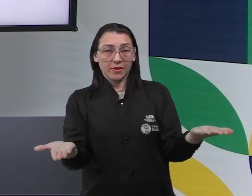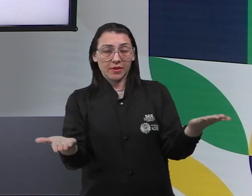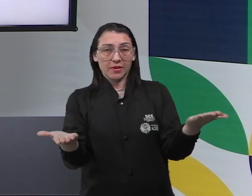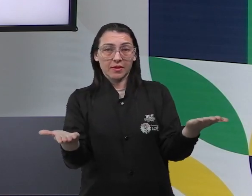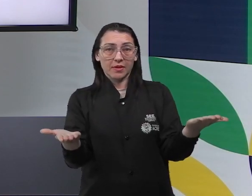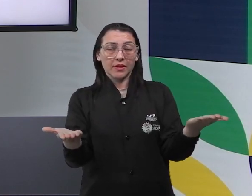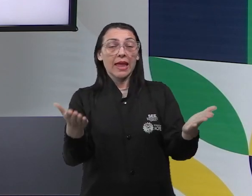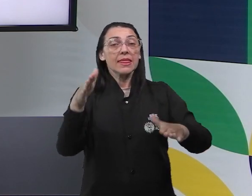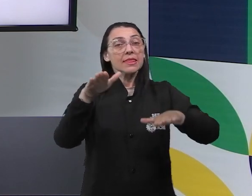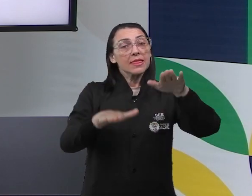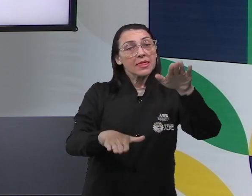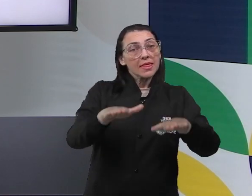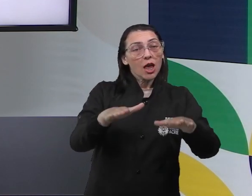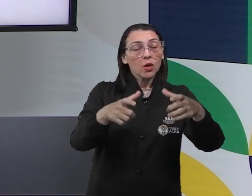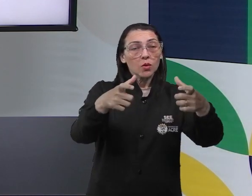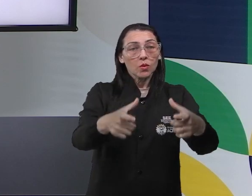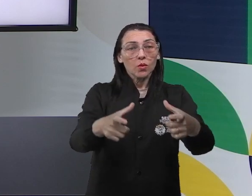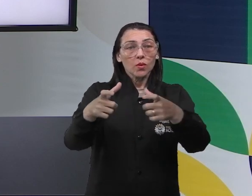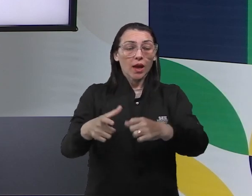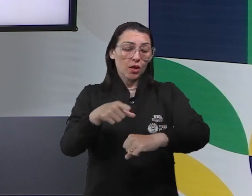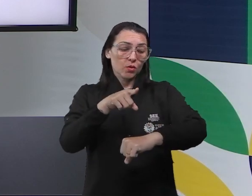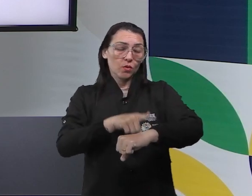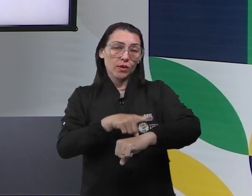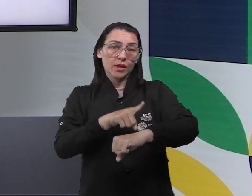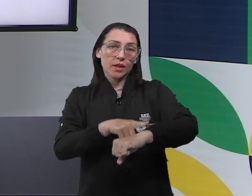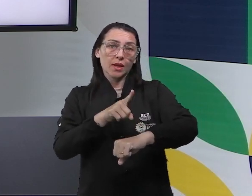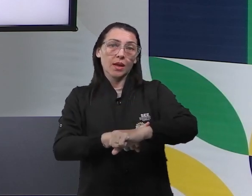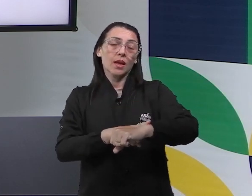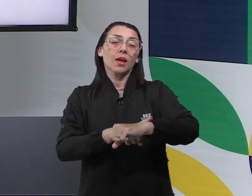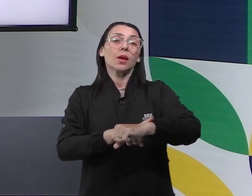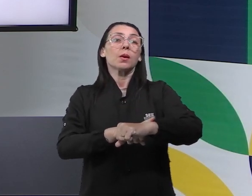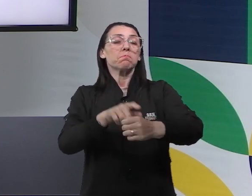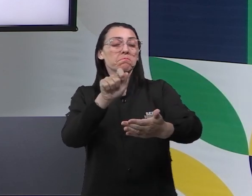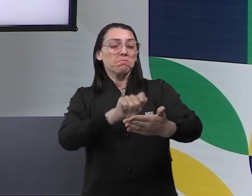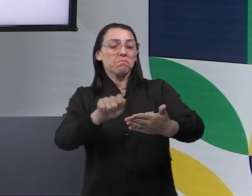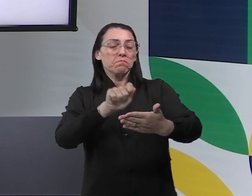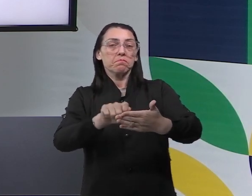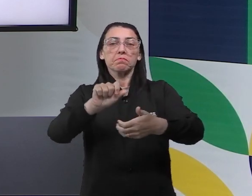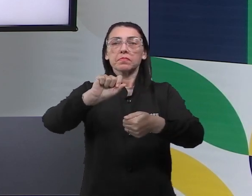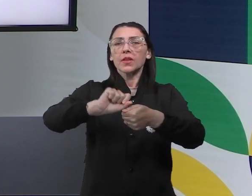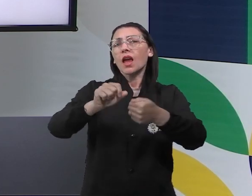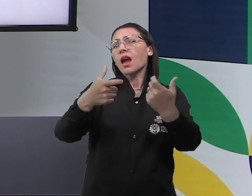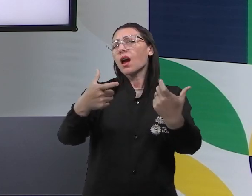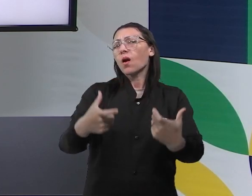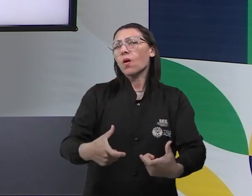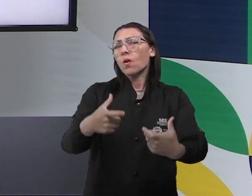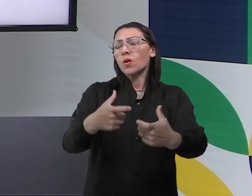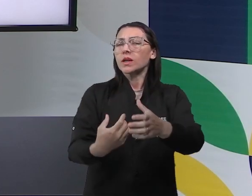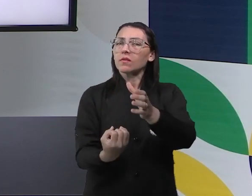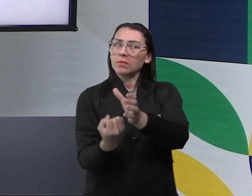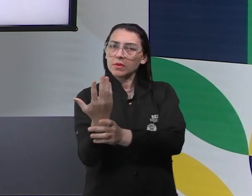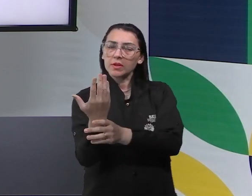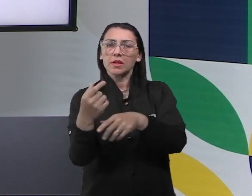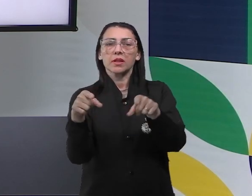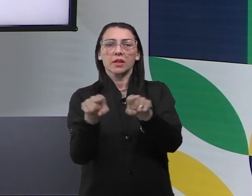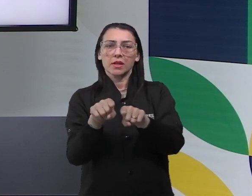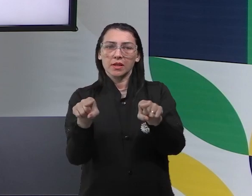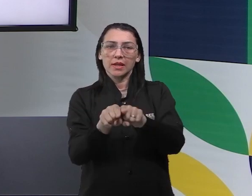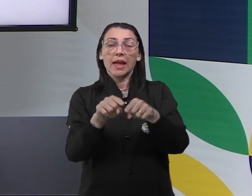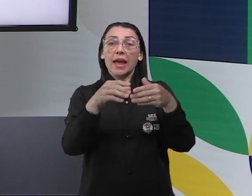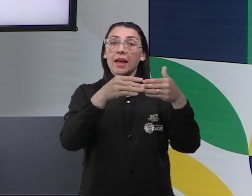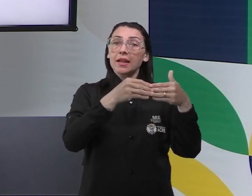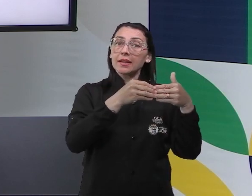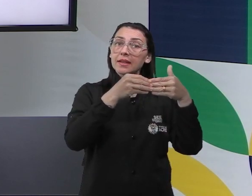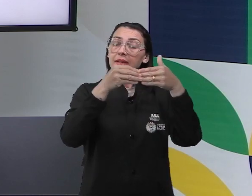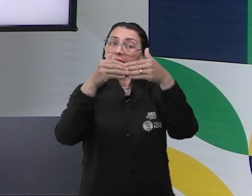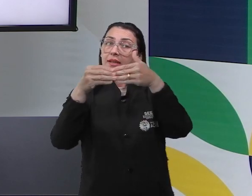que, dependendo do espaço de tempo, quando essa obra foi produzida, onde essa obra foi produzida, ela